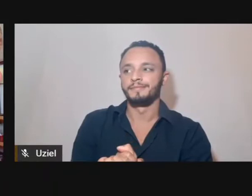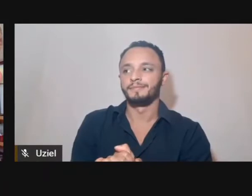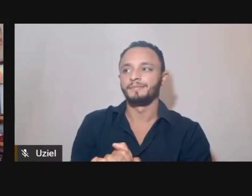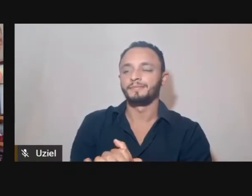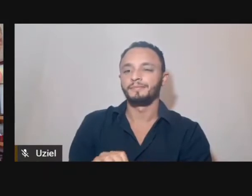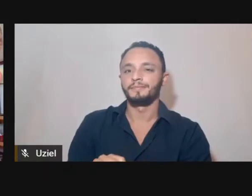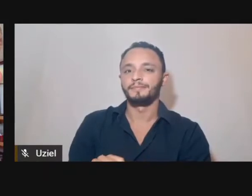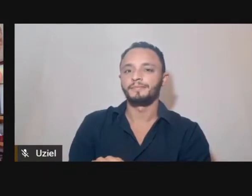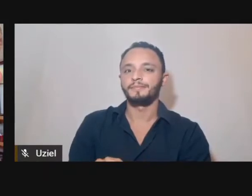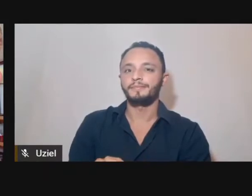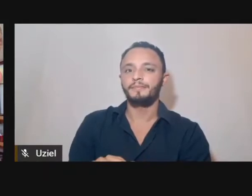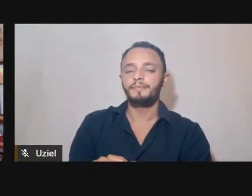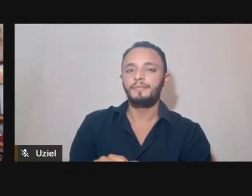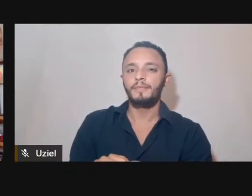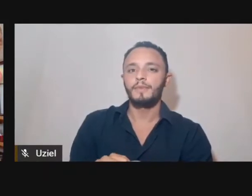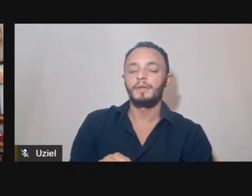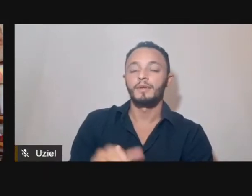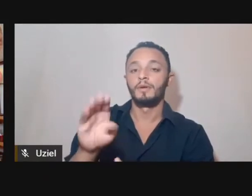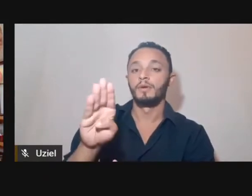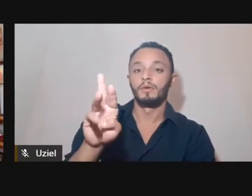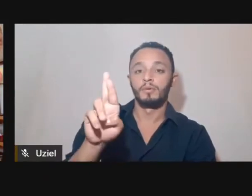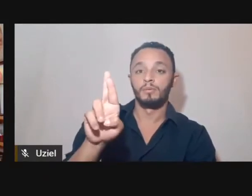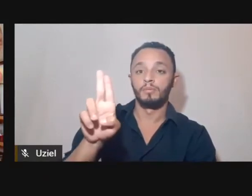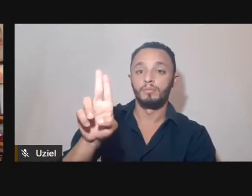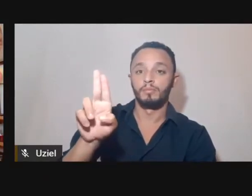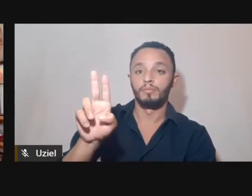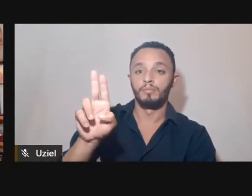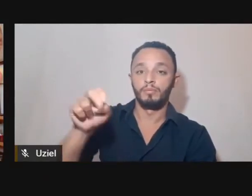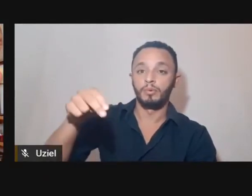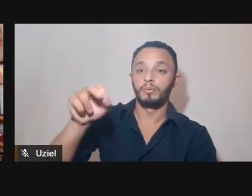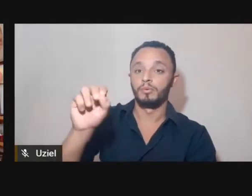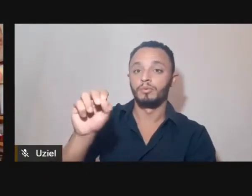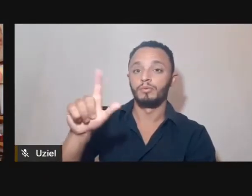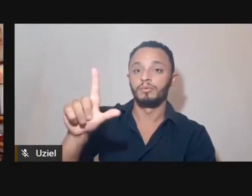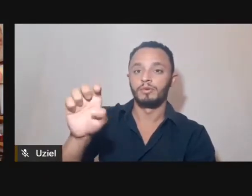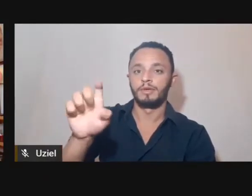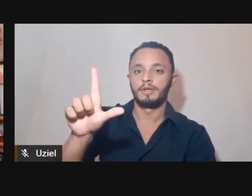Deixa eu consultar aqui o Bruno Leles, que está comigo aqui na produção.